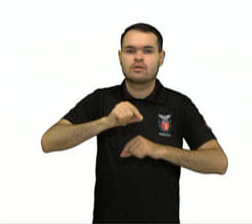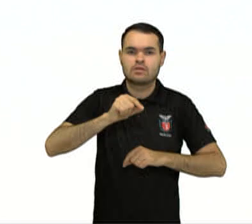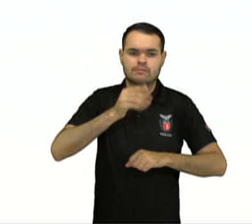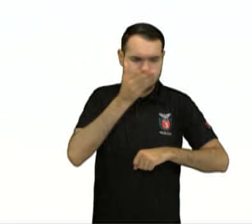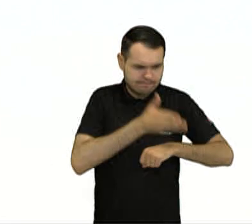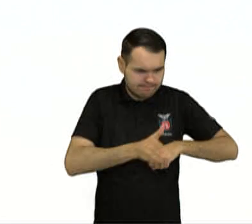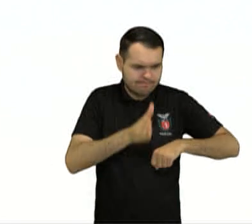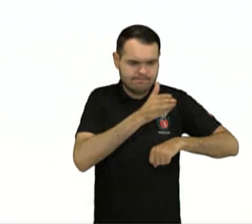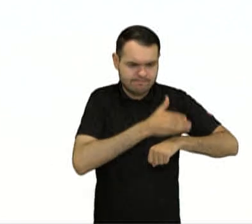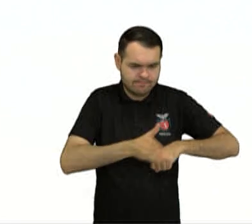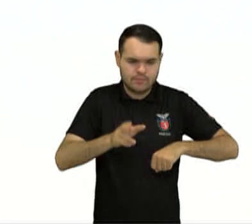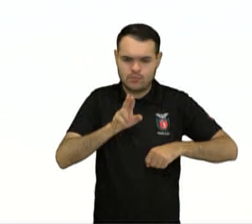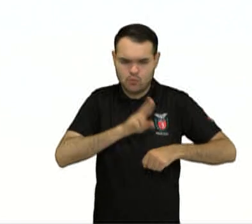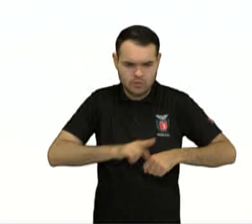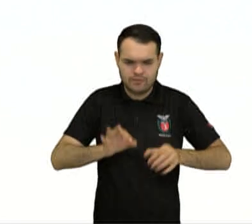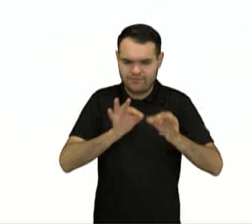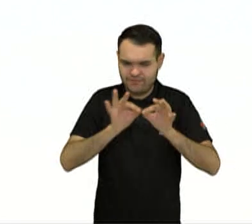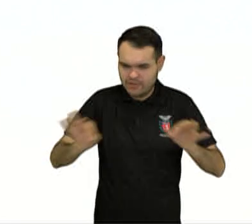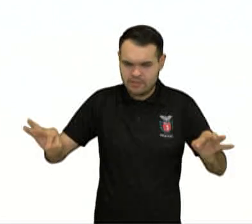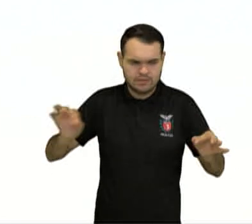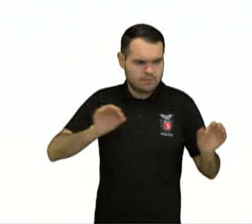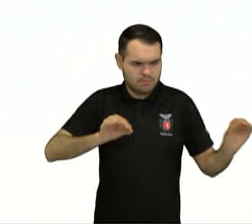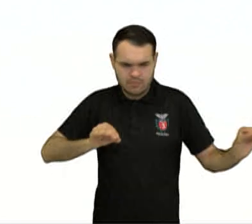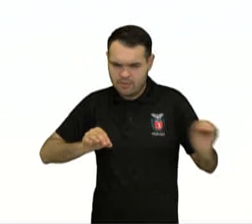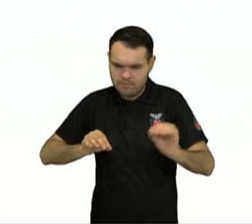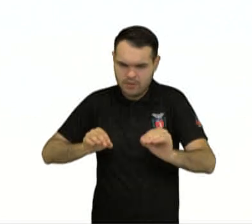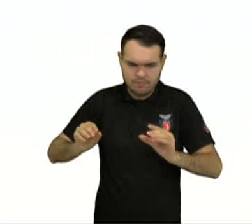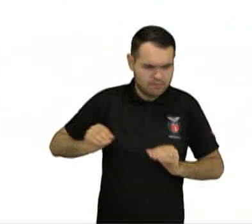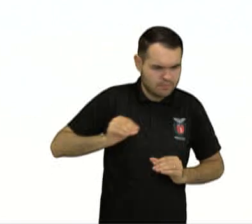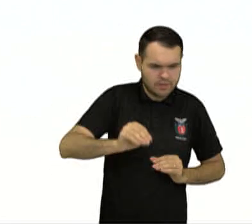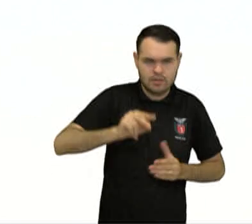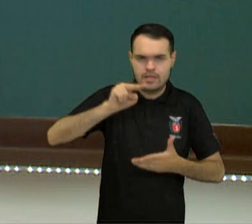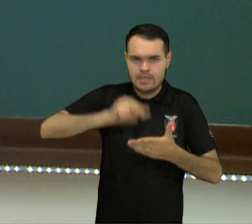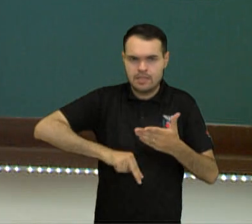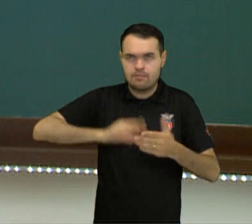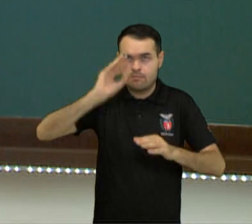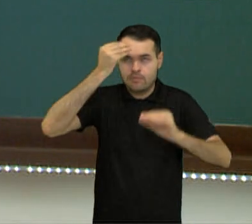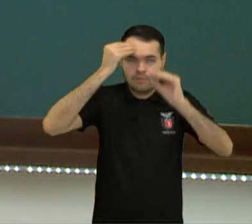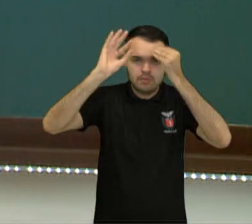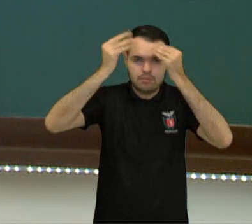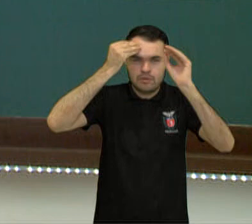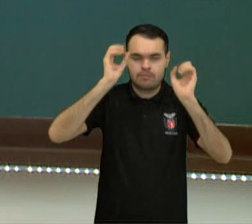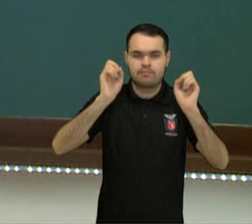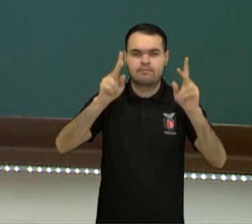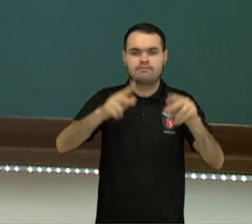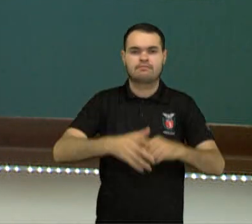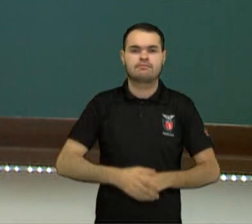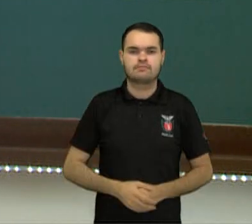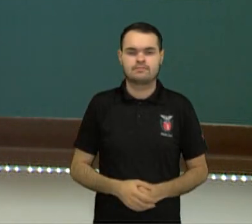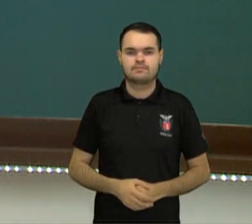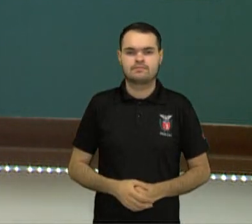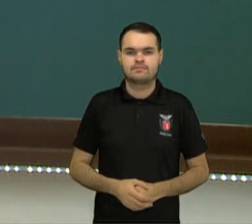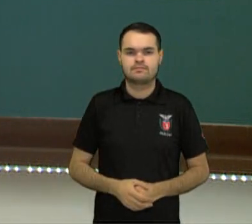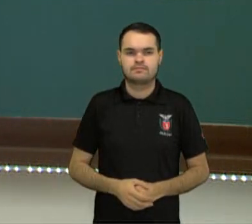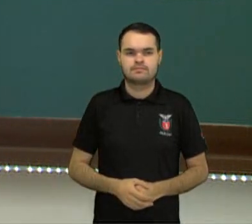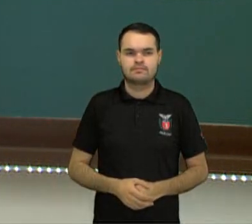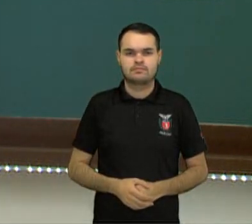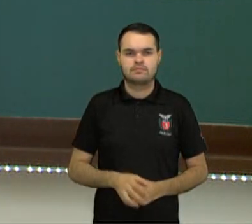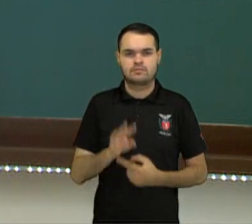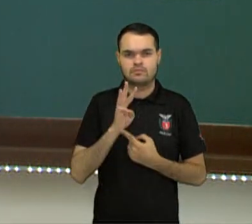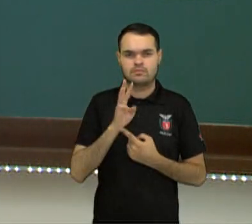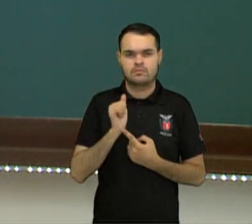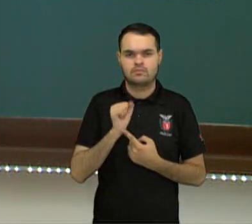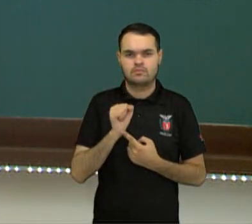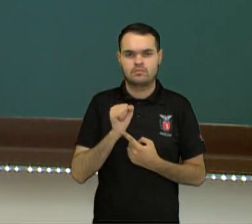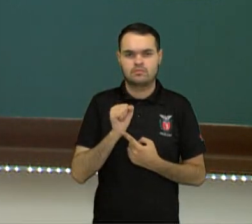usa, forma frases, escuta bastante, lê, que você vai memorizando, tá? São eles was, que é o passado do